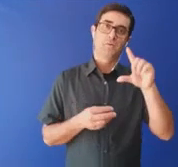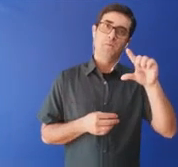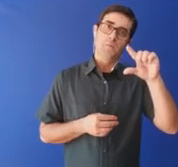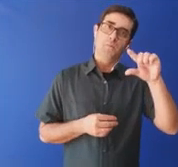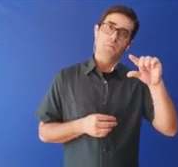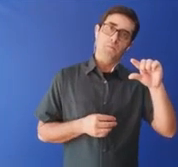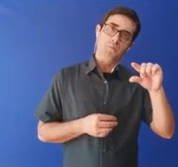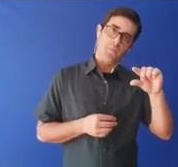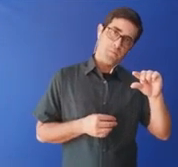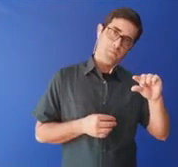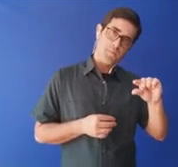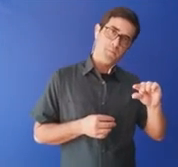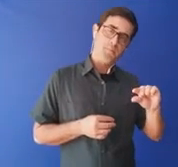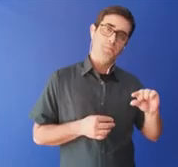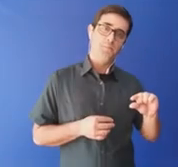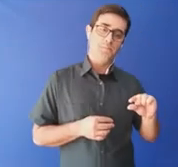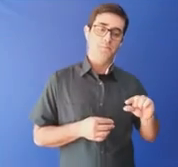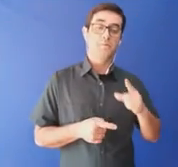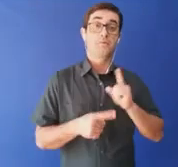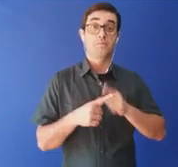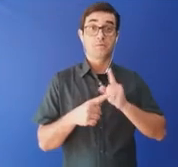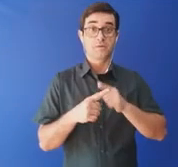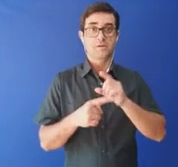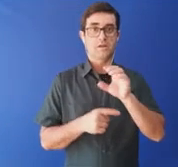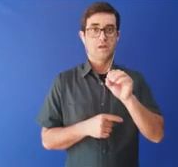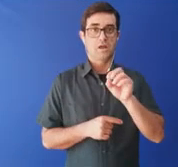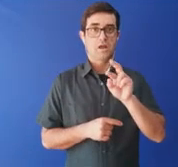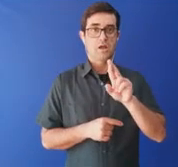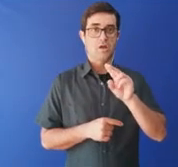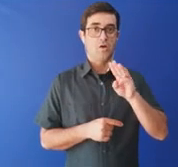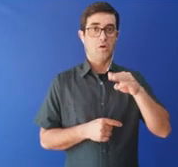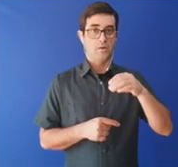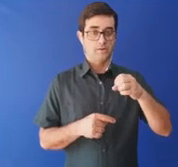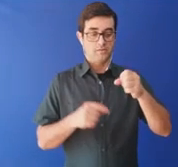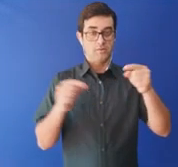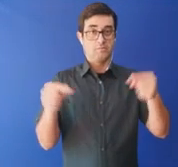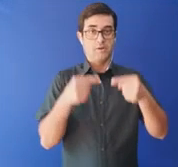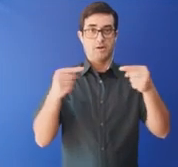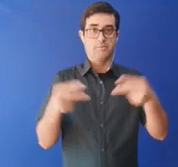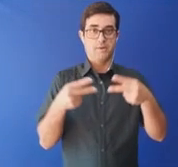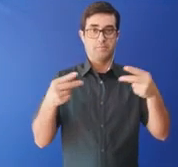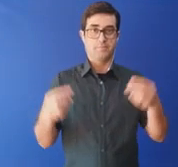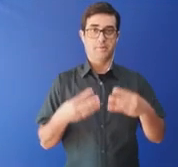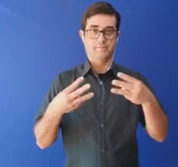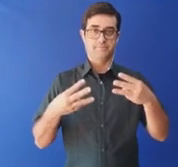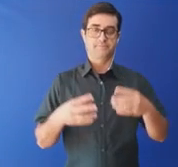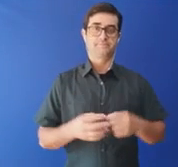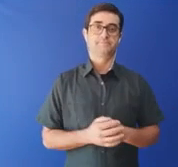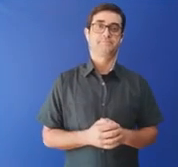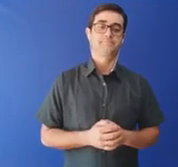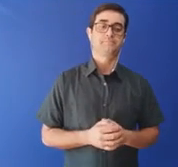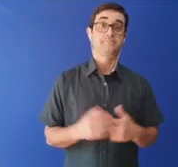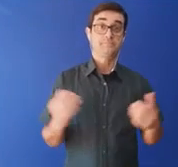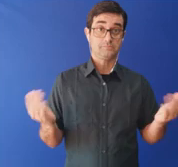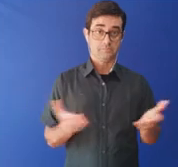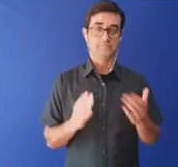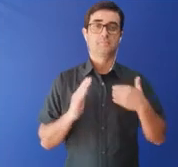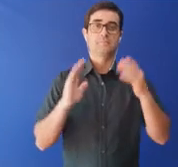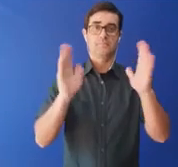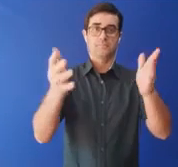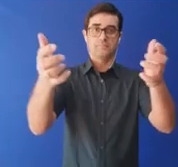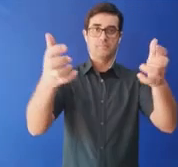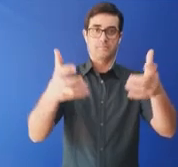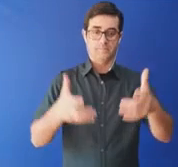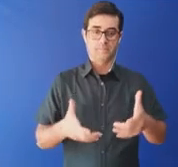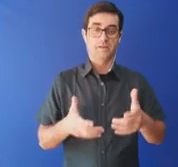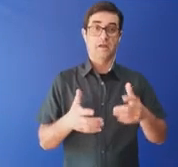diminuindo conforme vai aumentando a ordem da ligação. E o que eu tinha falado, né?